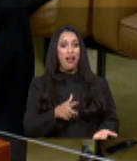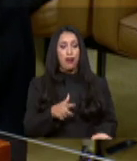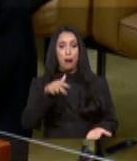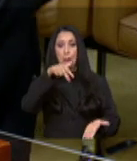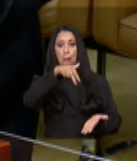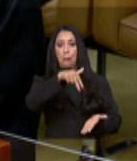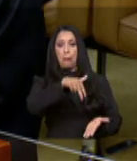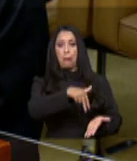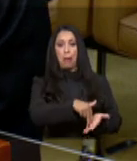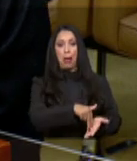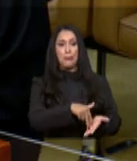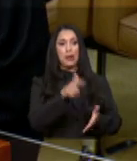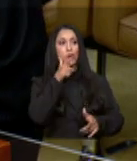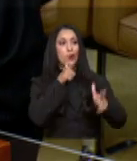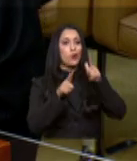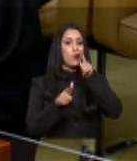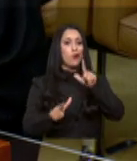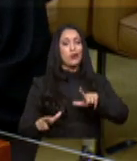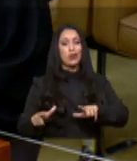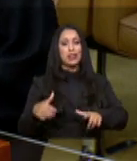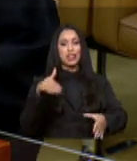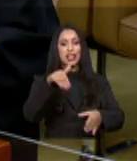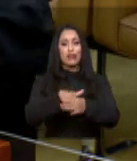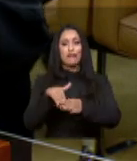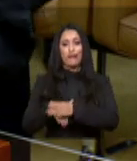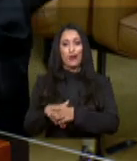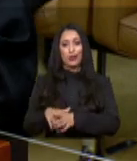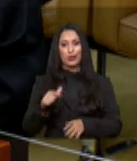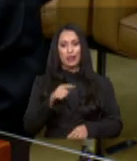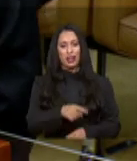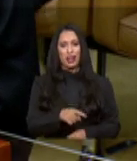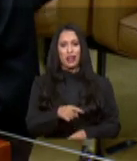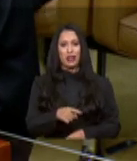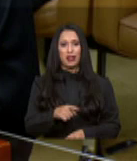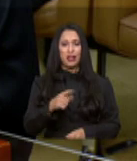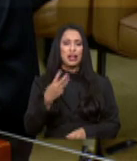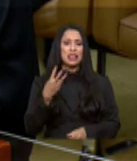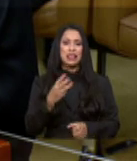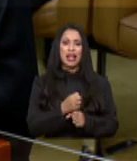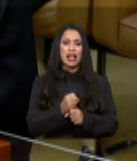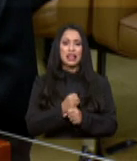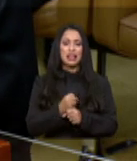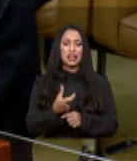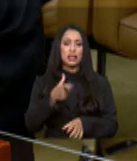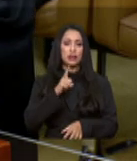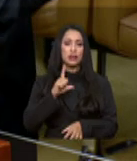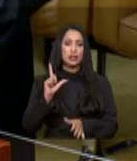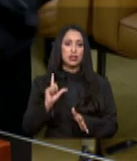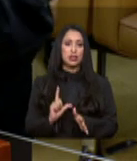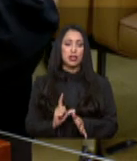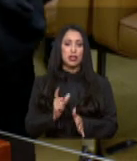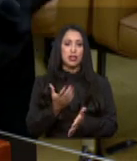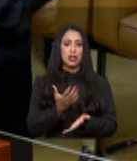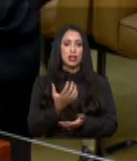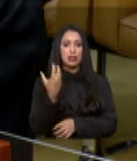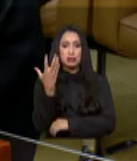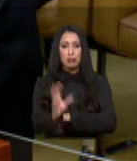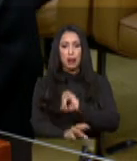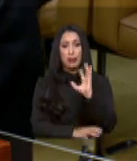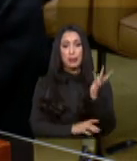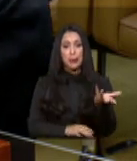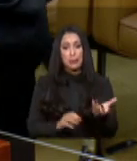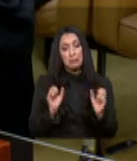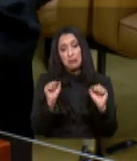eleitoral. O que um governo poderia ter feito? Ano eleitoral, já derrubamos 3 anos seguidos o desmatamento, poderia ter deixado